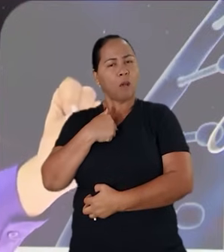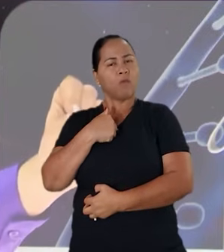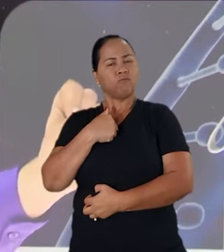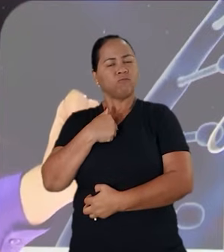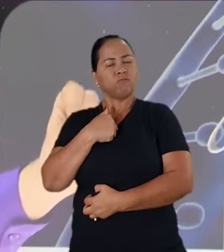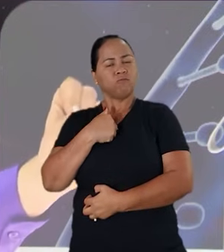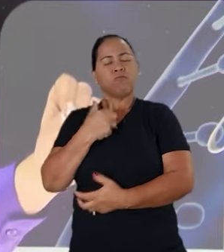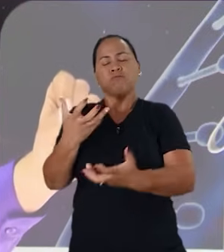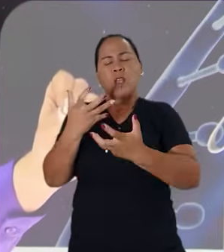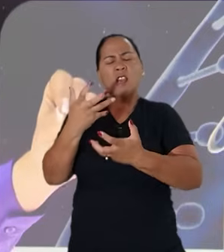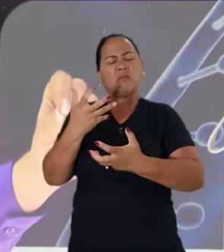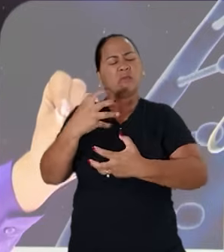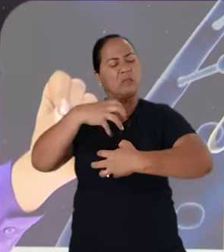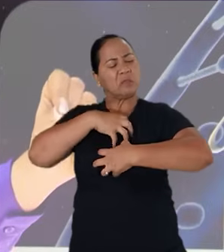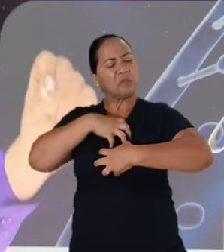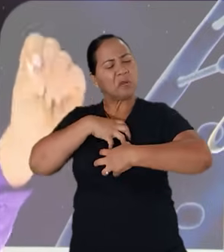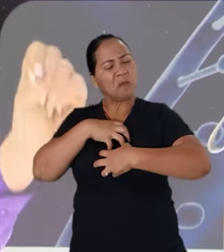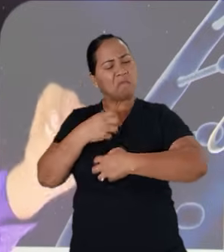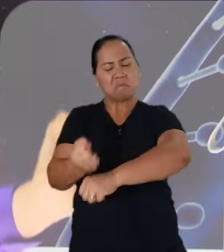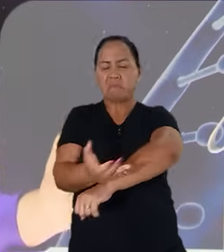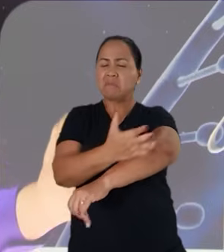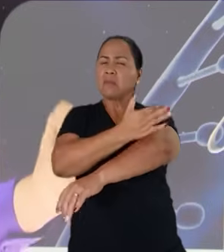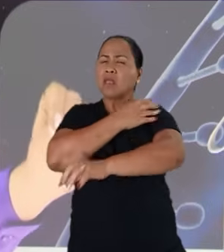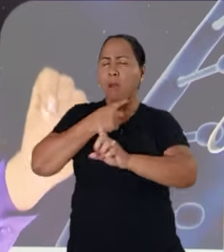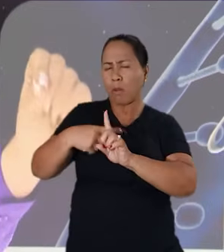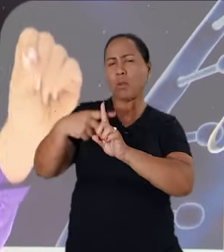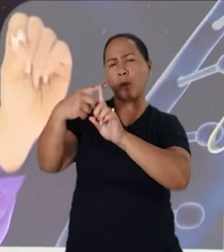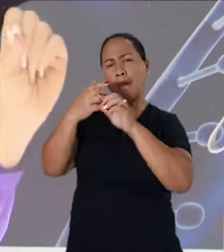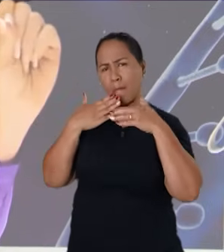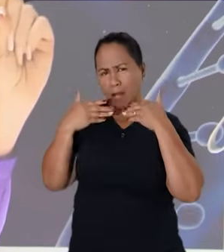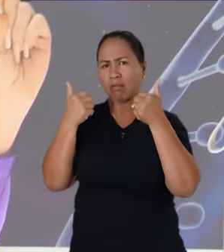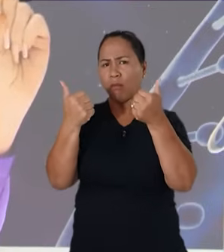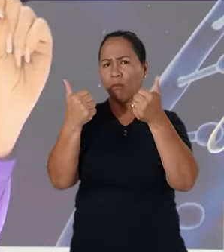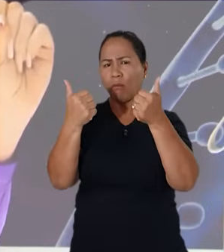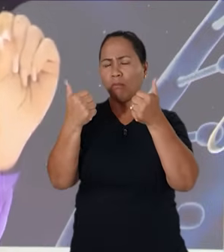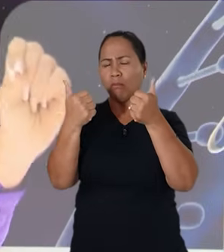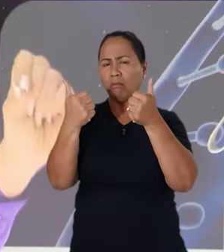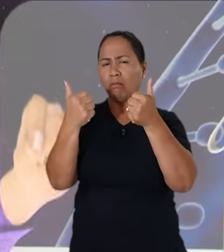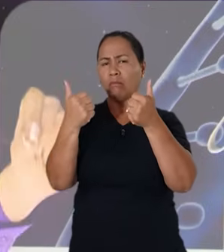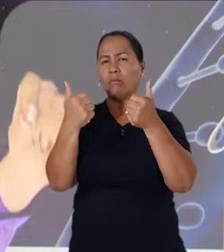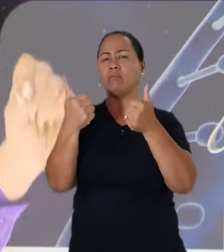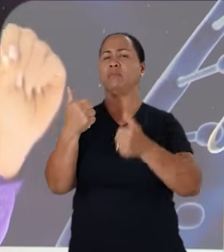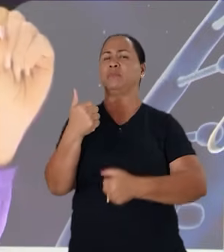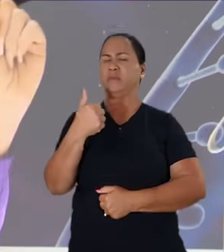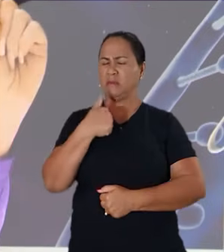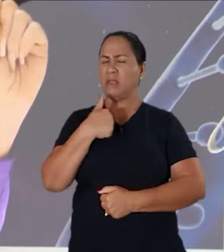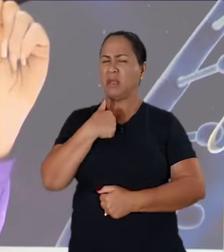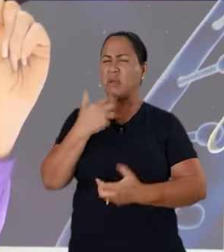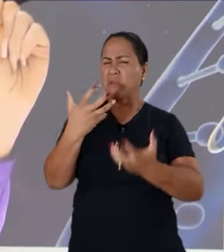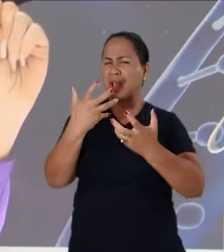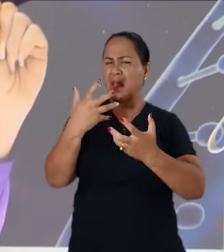de amor, de servir, de benevolência,